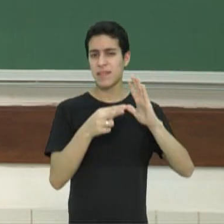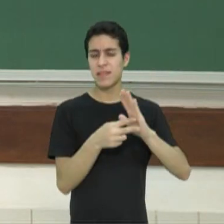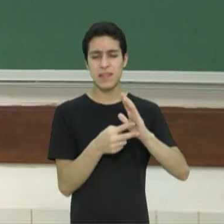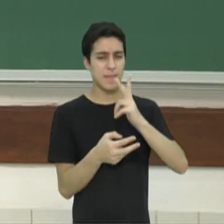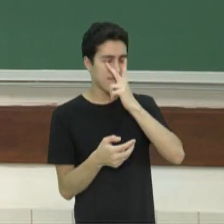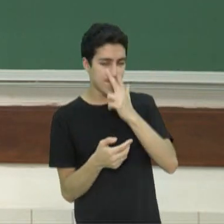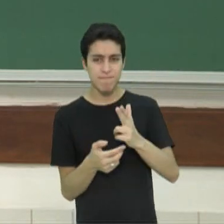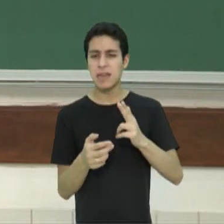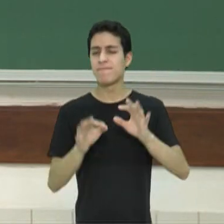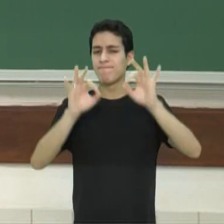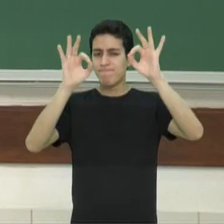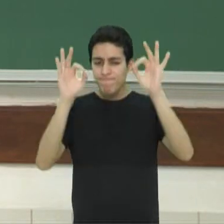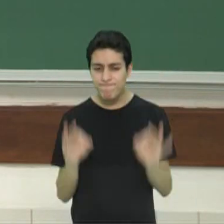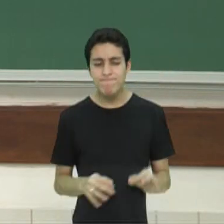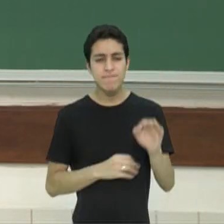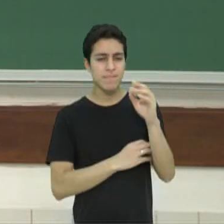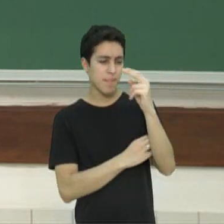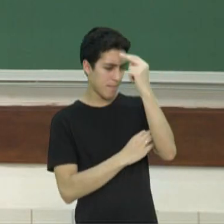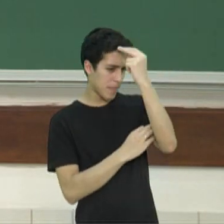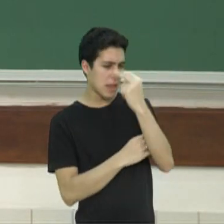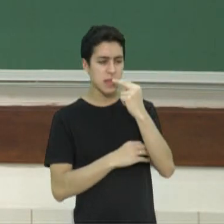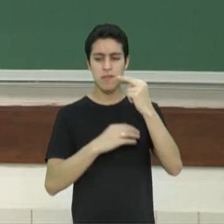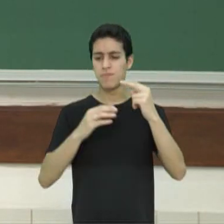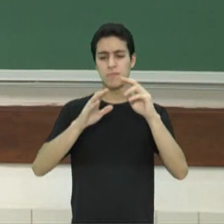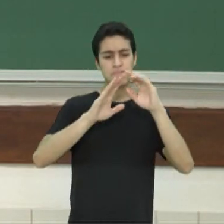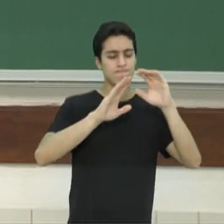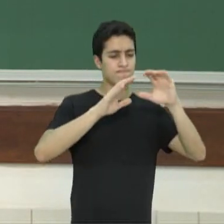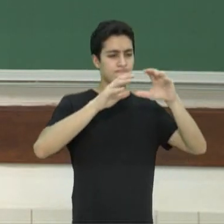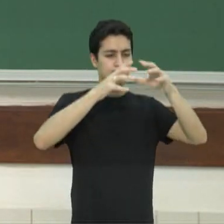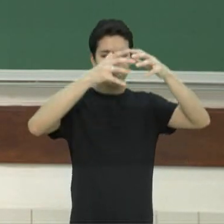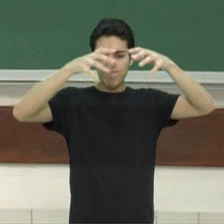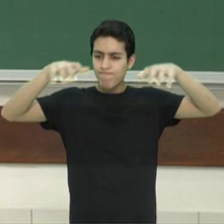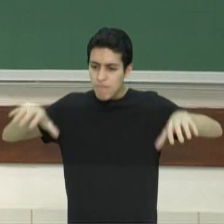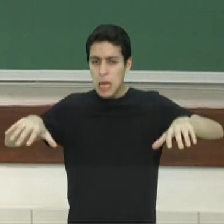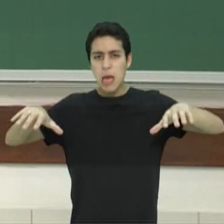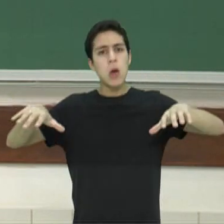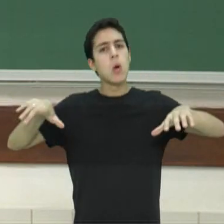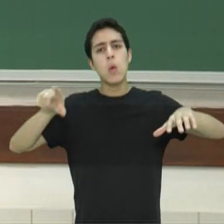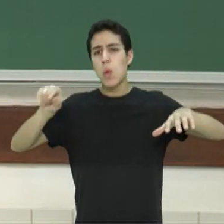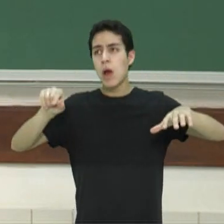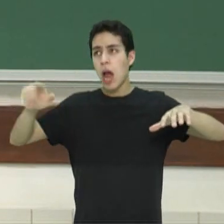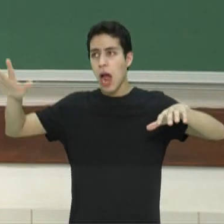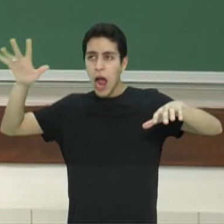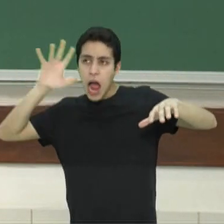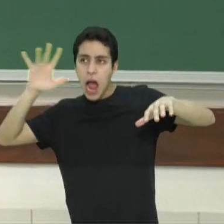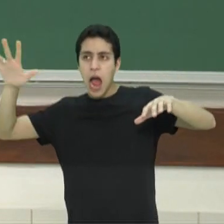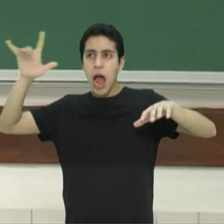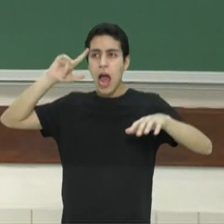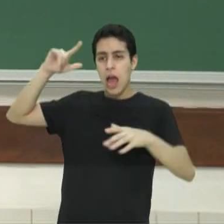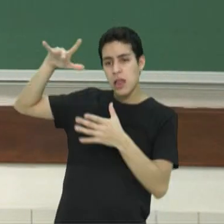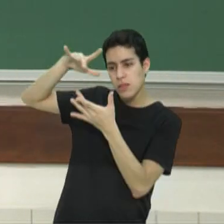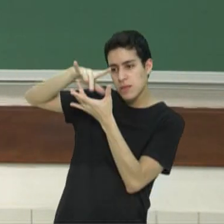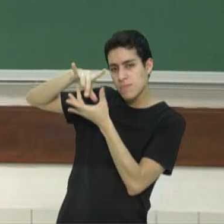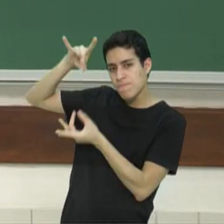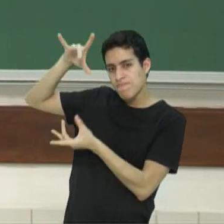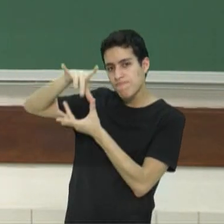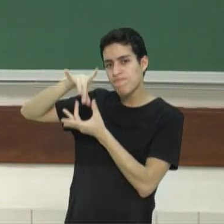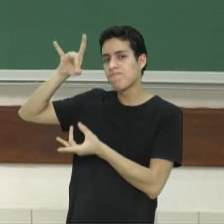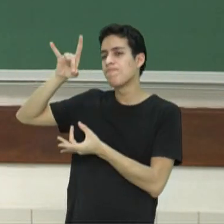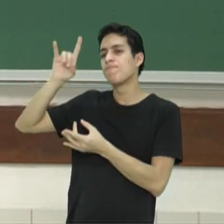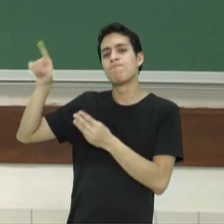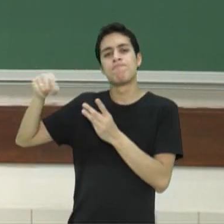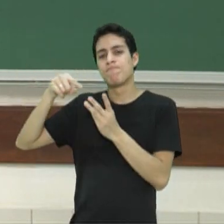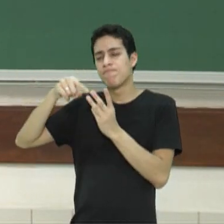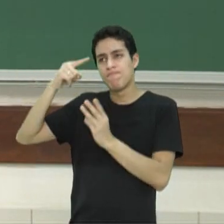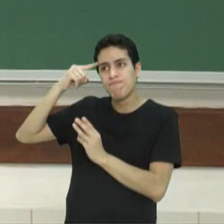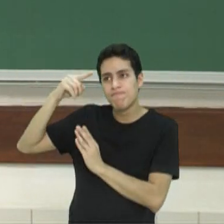divisão que o Platão faz entre um mundo chamado de mundo das ideias, ou mundo suprassensível, ou